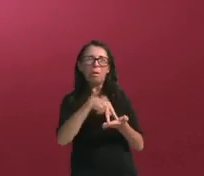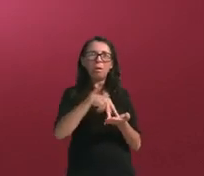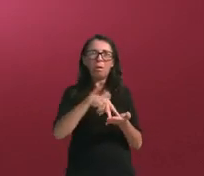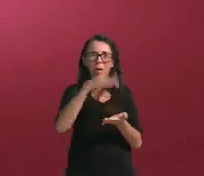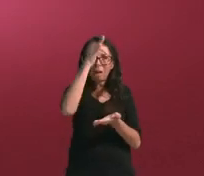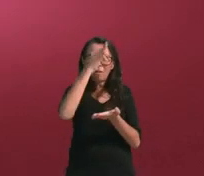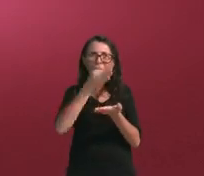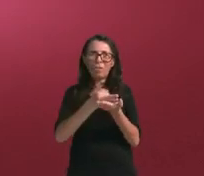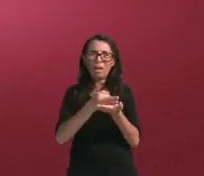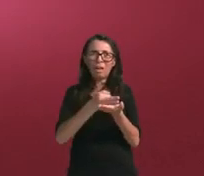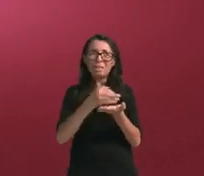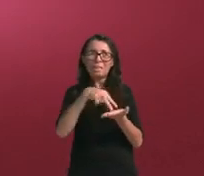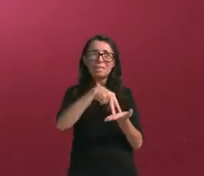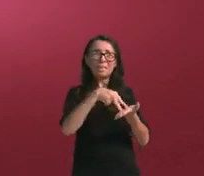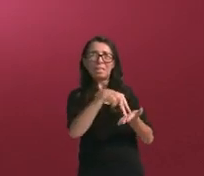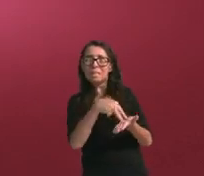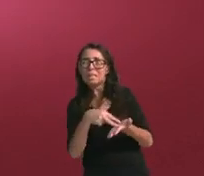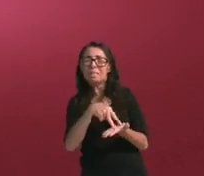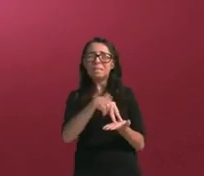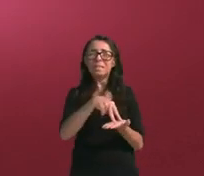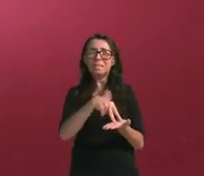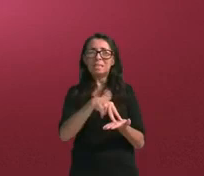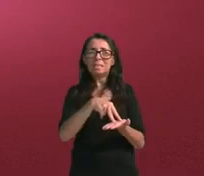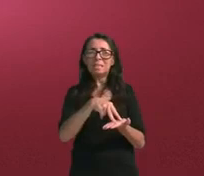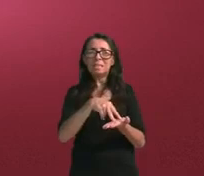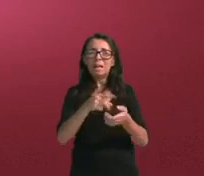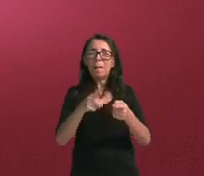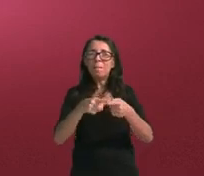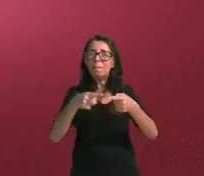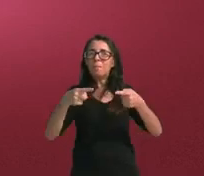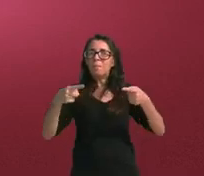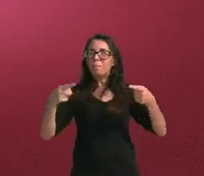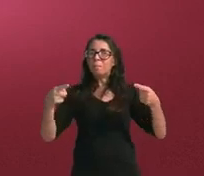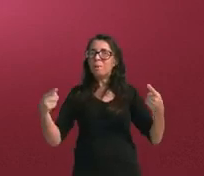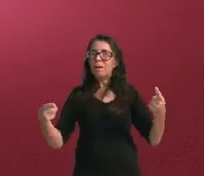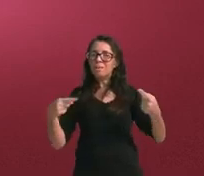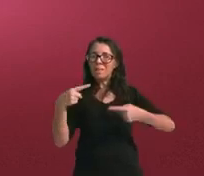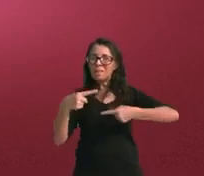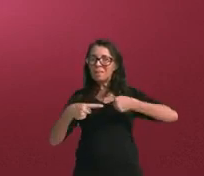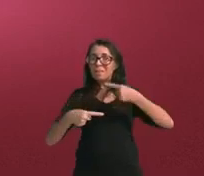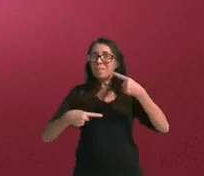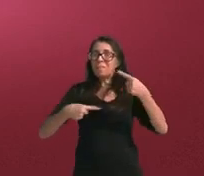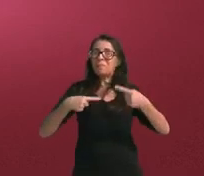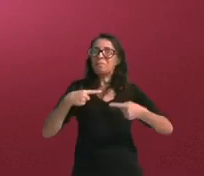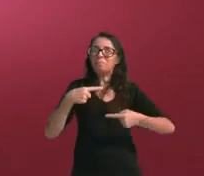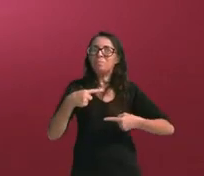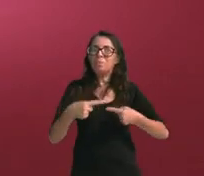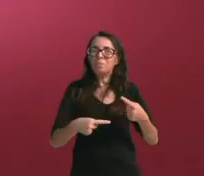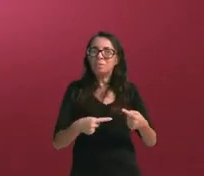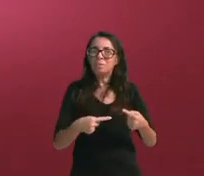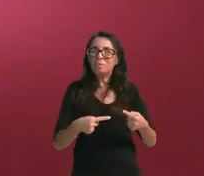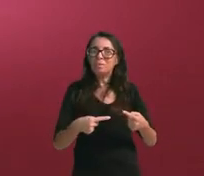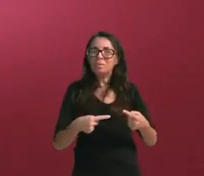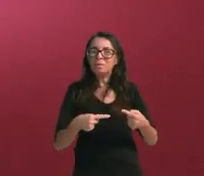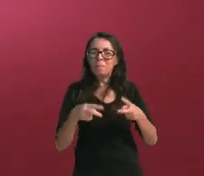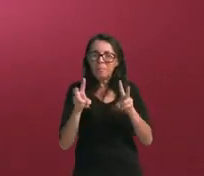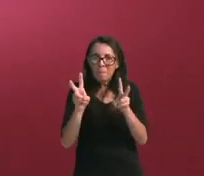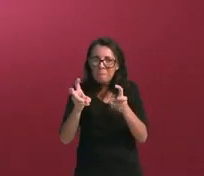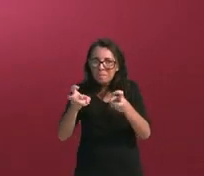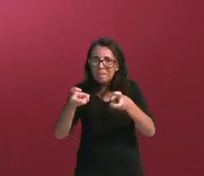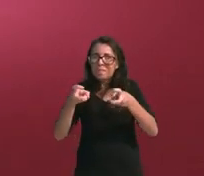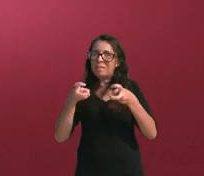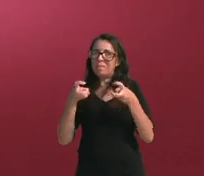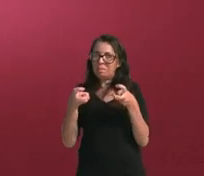atitude. Eis-me aqui. Você tem de acreditar que Deus é quem Ele diz que